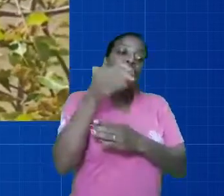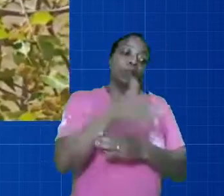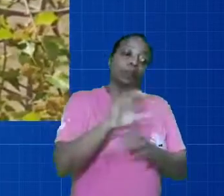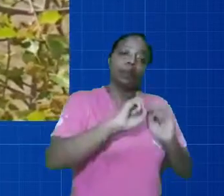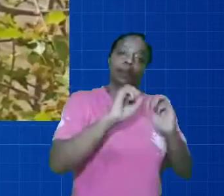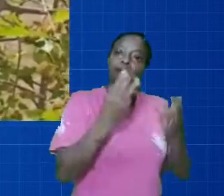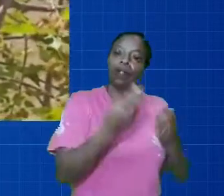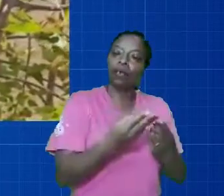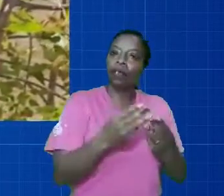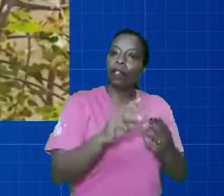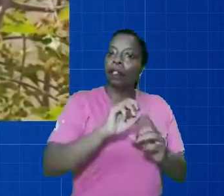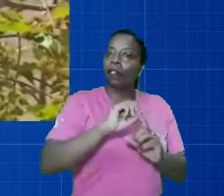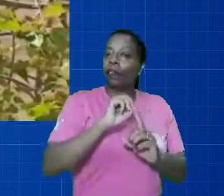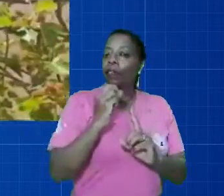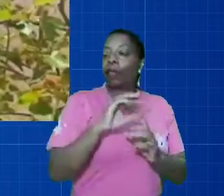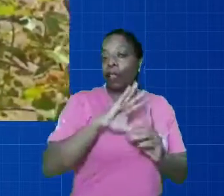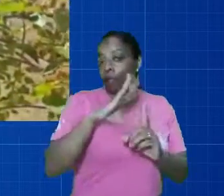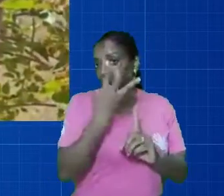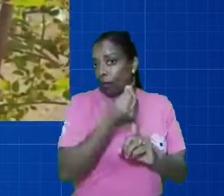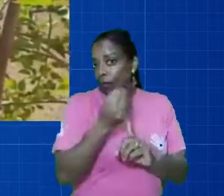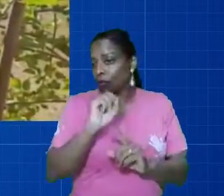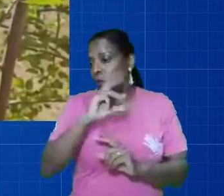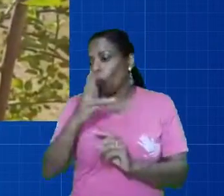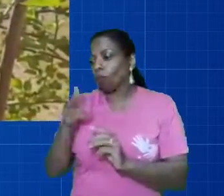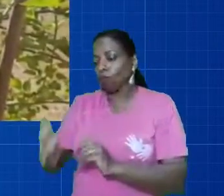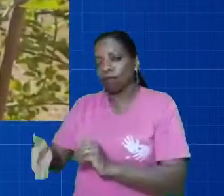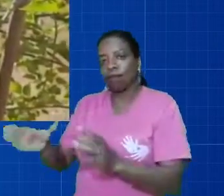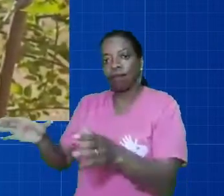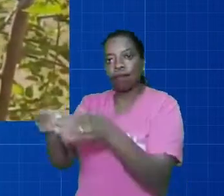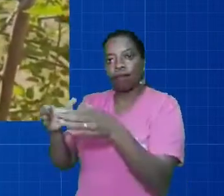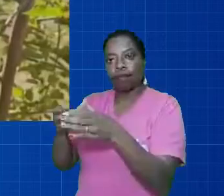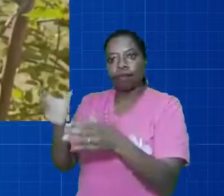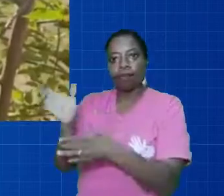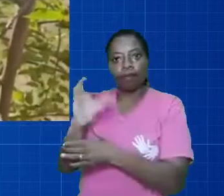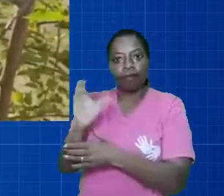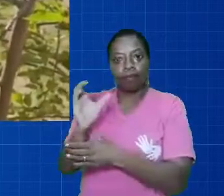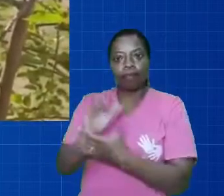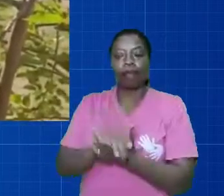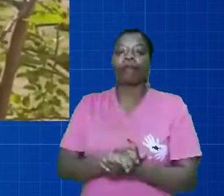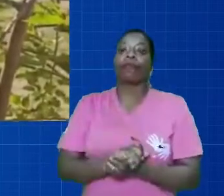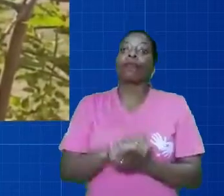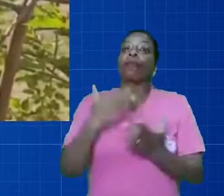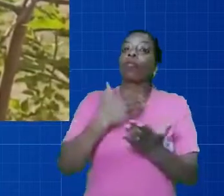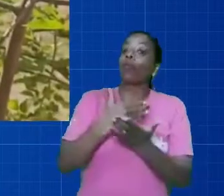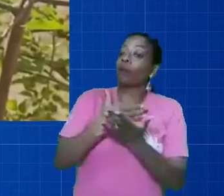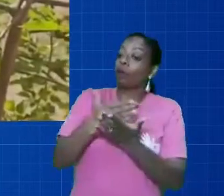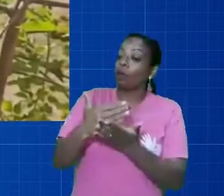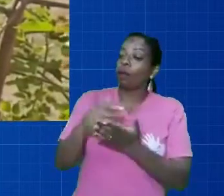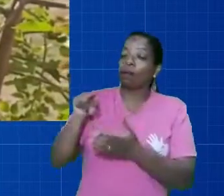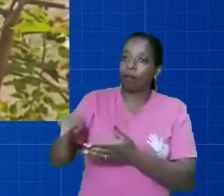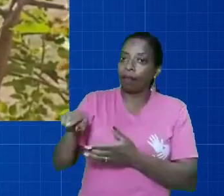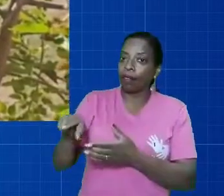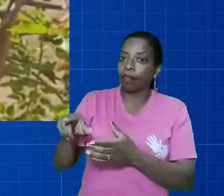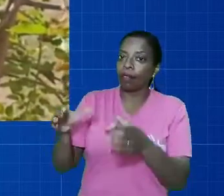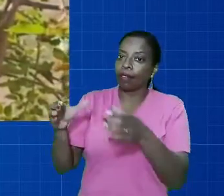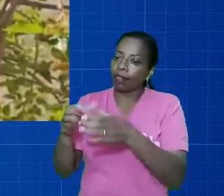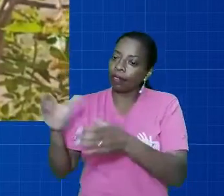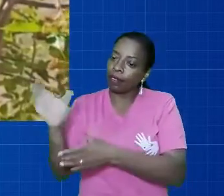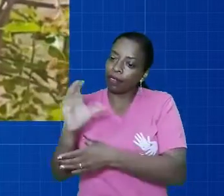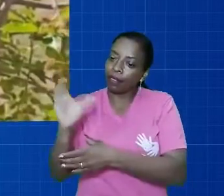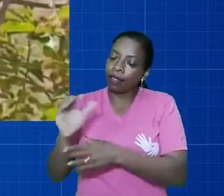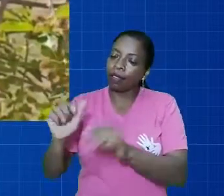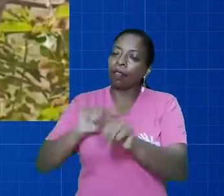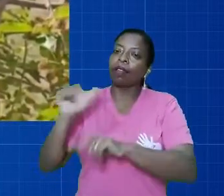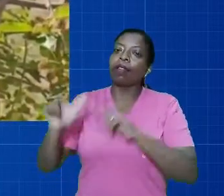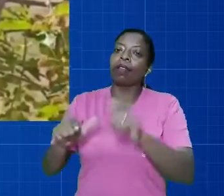Clube de Ciências ou Oficina de Arte e vice-versa. Inicialmente, o Clube de Ciências, ele trabalhava com alunos do Fundamental 2,